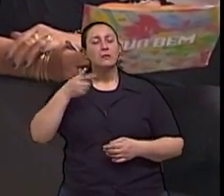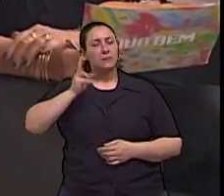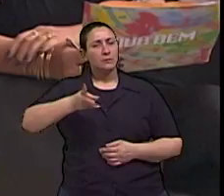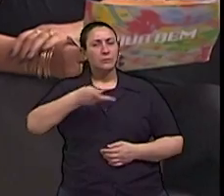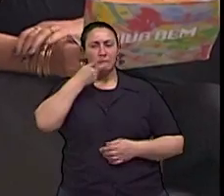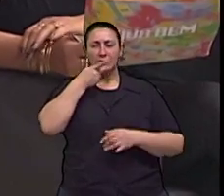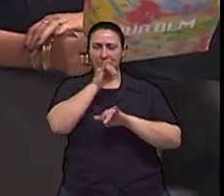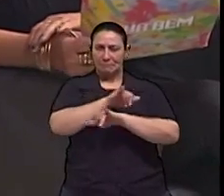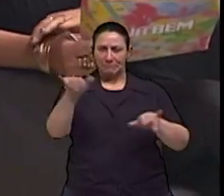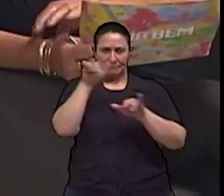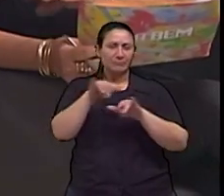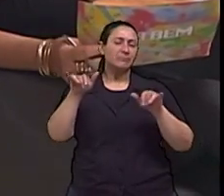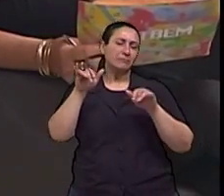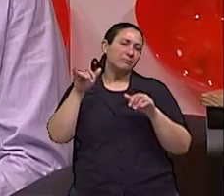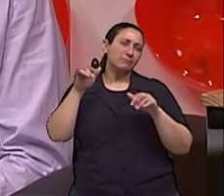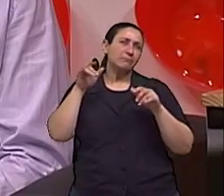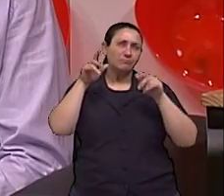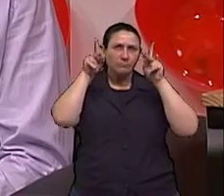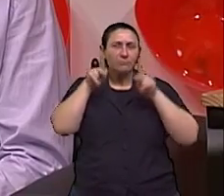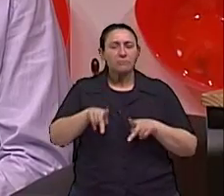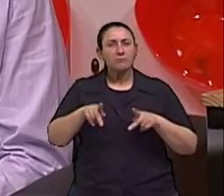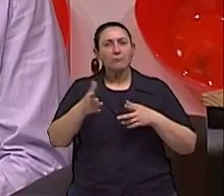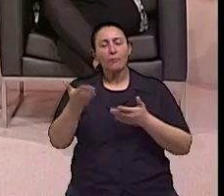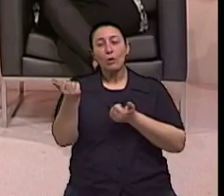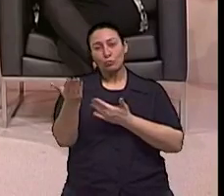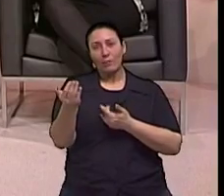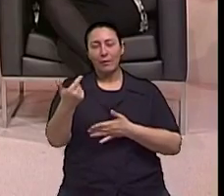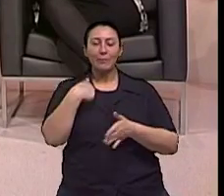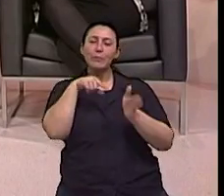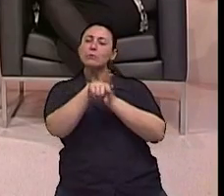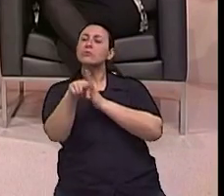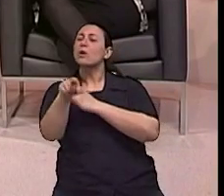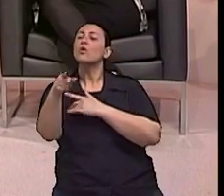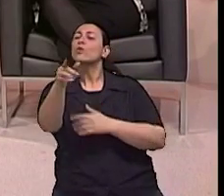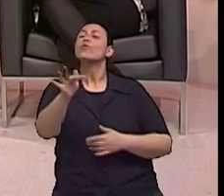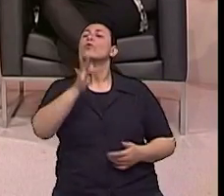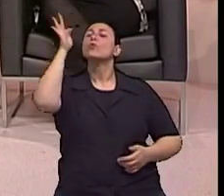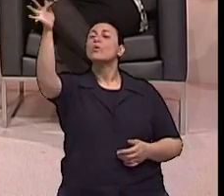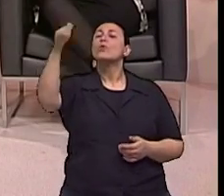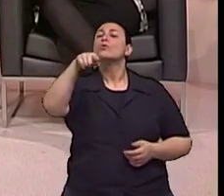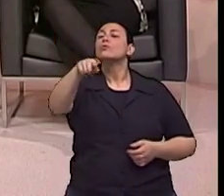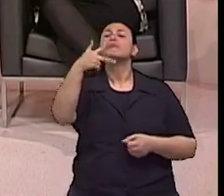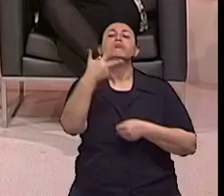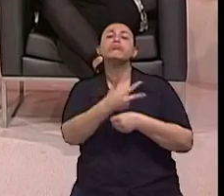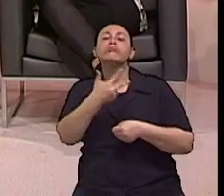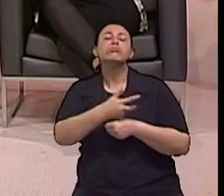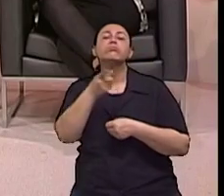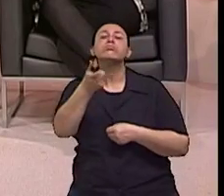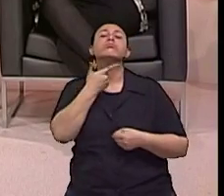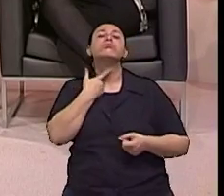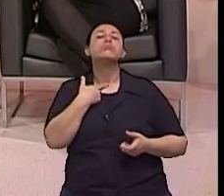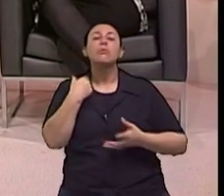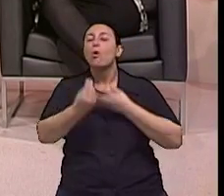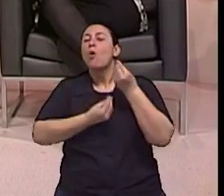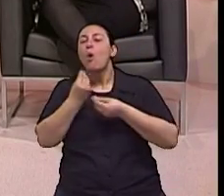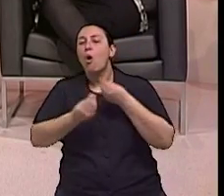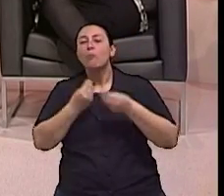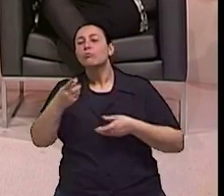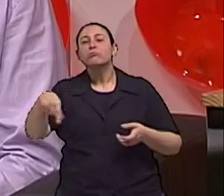para jovens como palestrante, assim, como é que tu queres a tua velhice? Será que tu queres a tua velhice assim como tu está tratando o teu